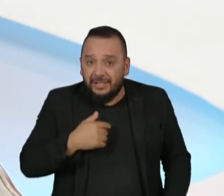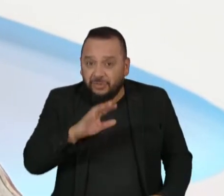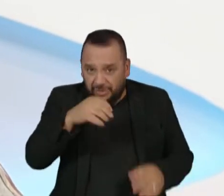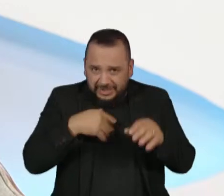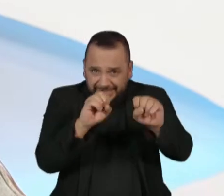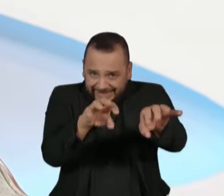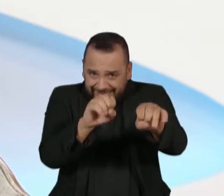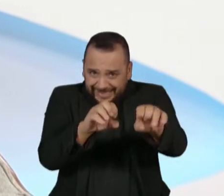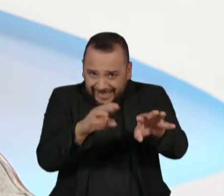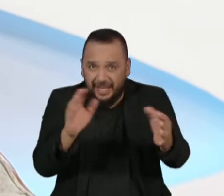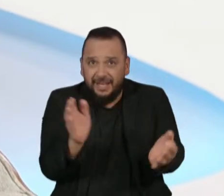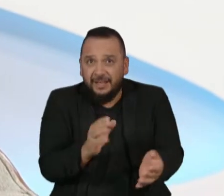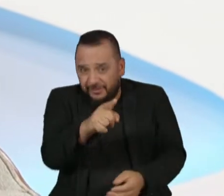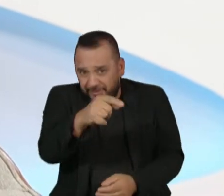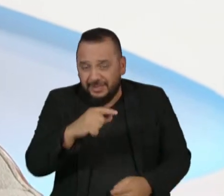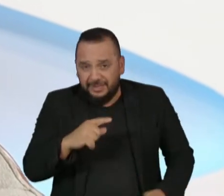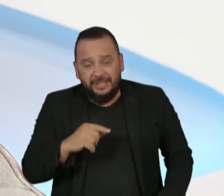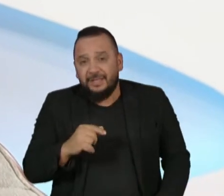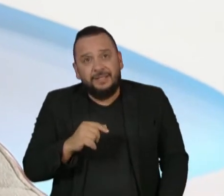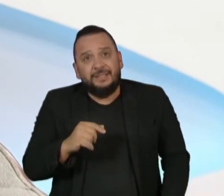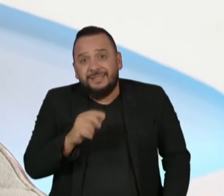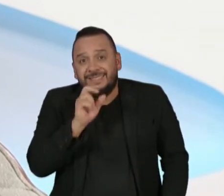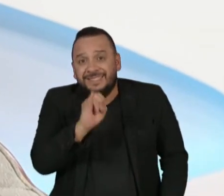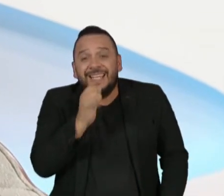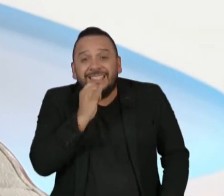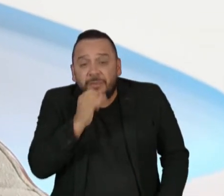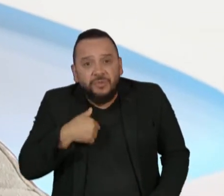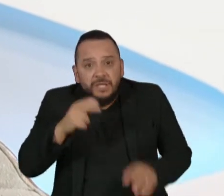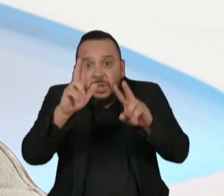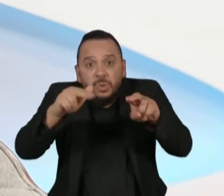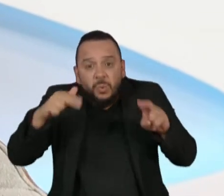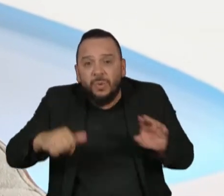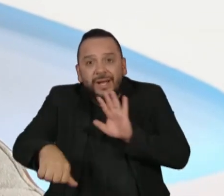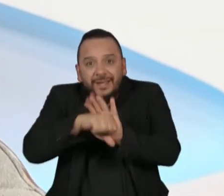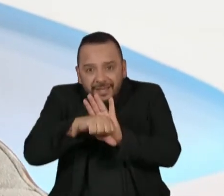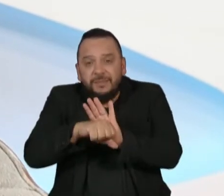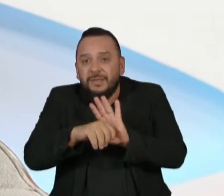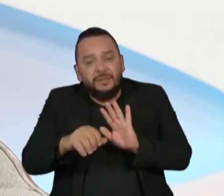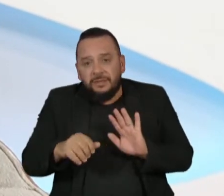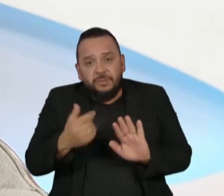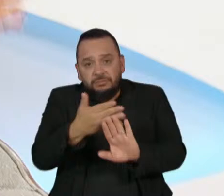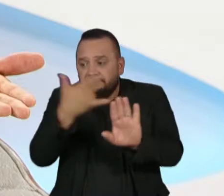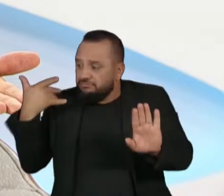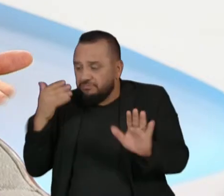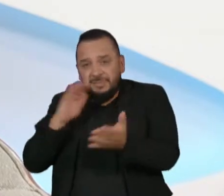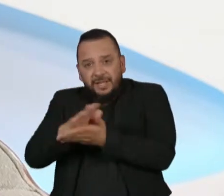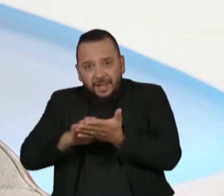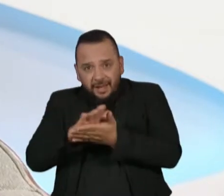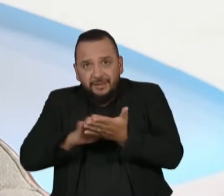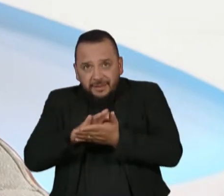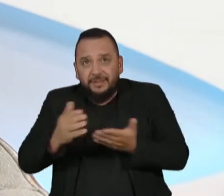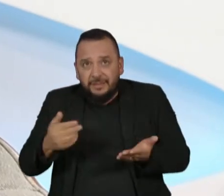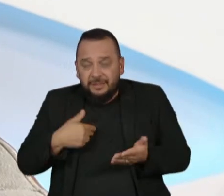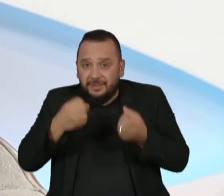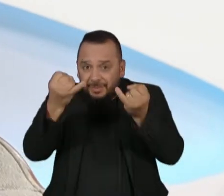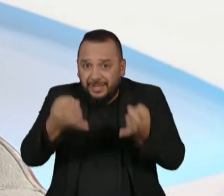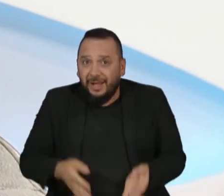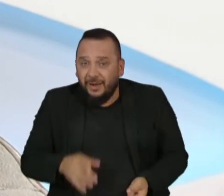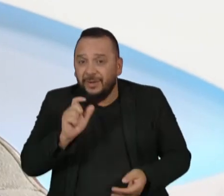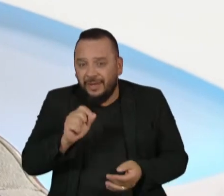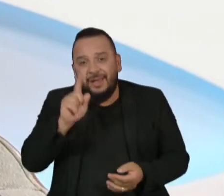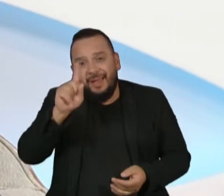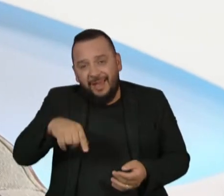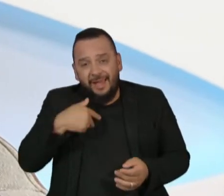ensinar. Você tem atenuante se você não tiver nenhuma passagem antes. Eu nunca tinha passagem. Então, se você deixasse eu responder, eu ia te explicar que isso